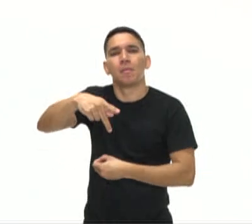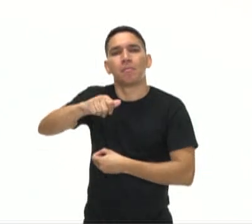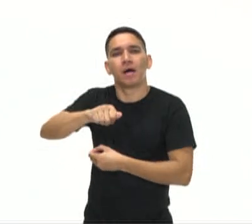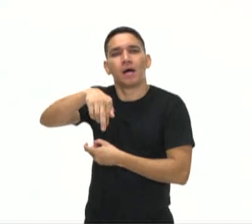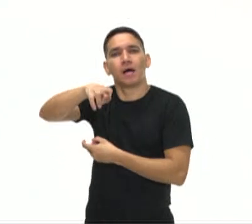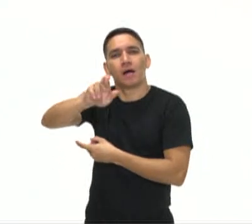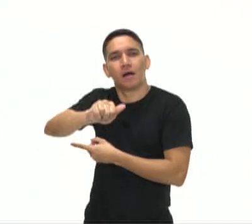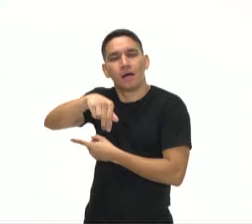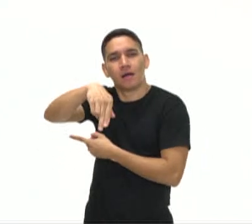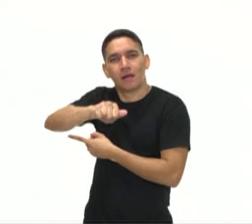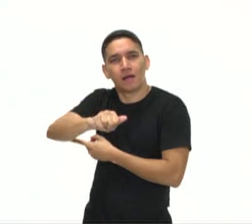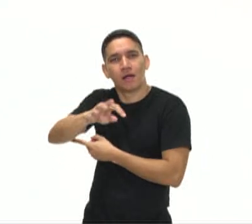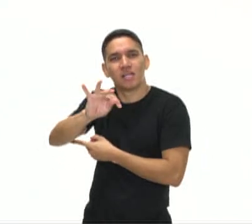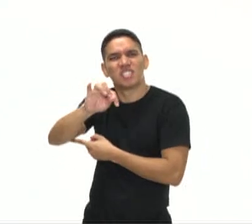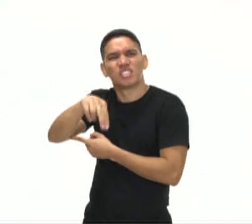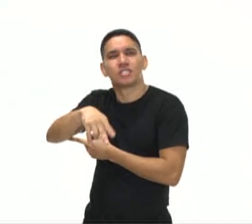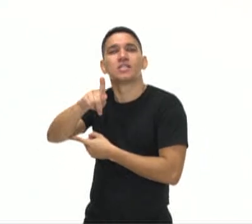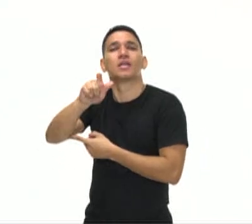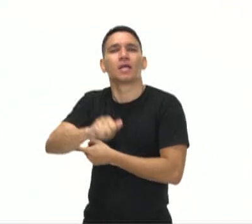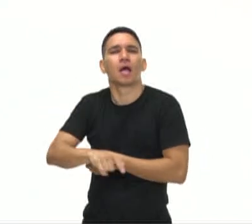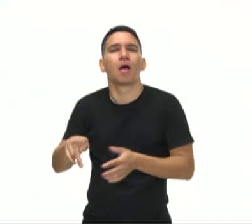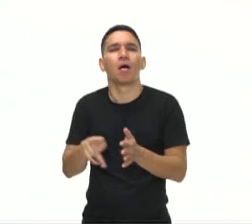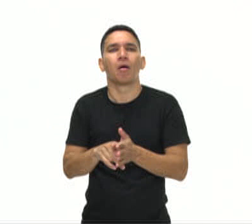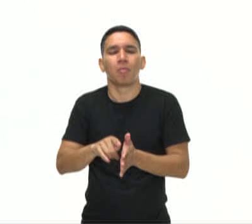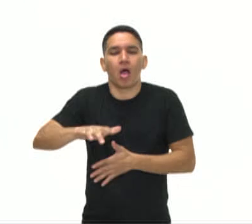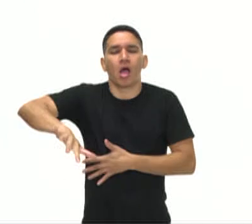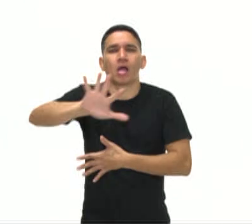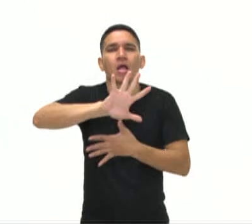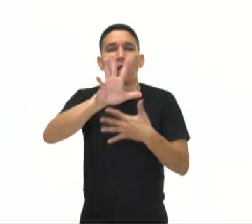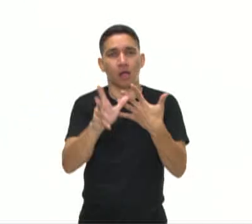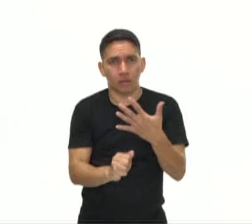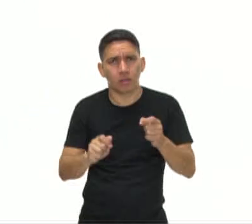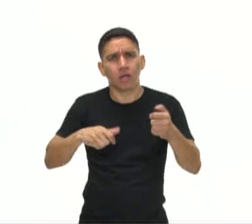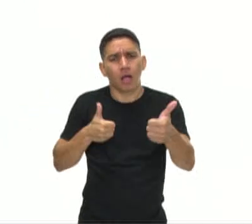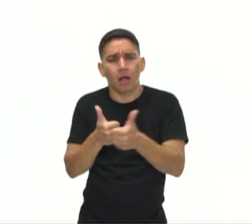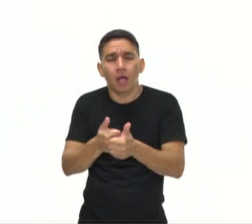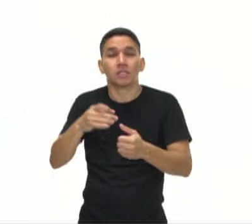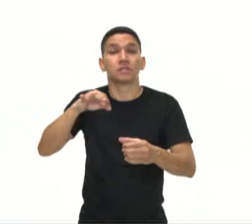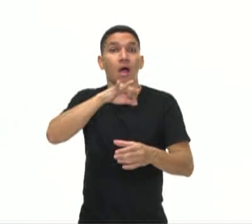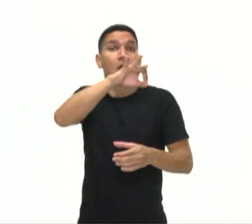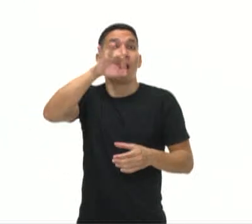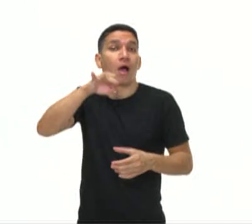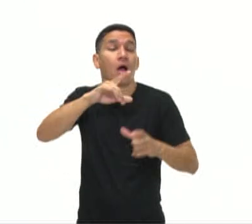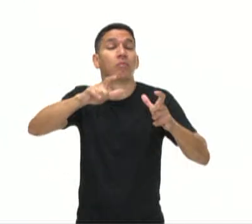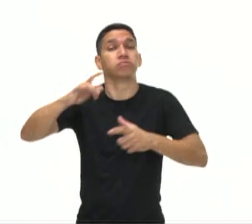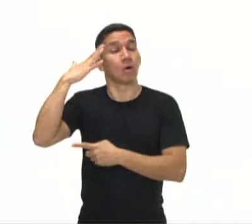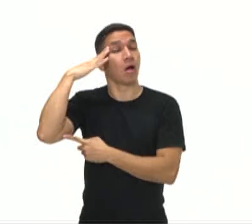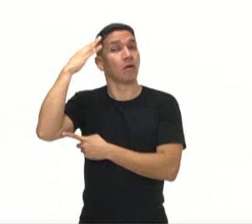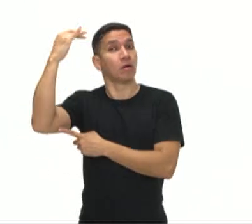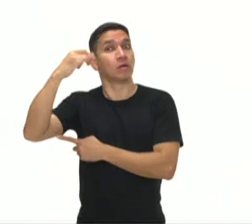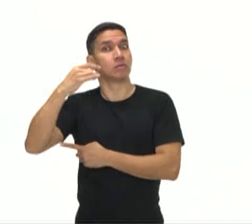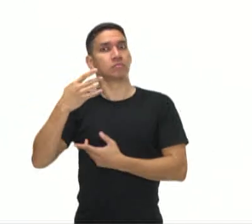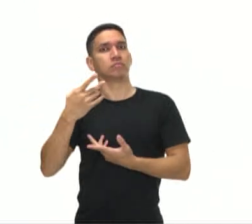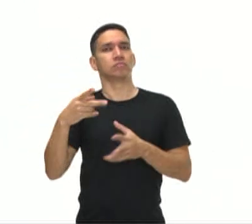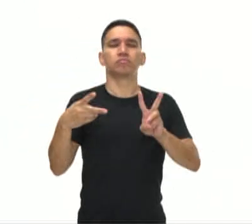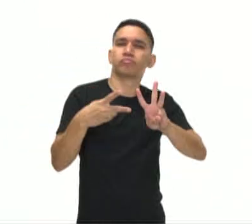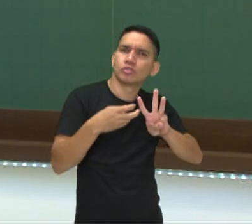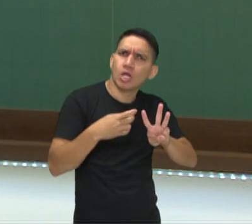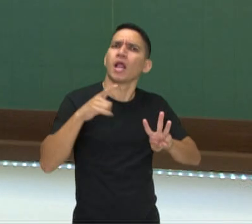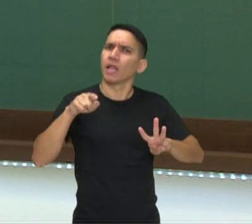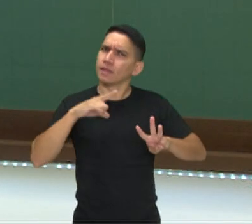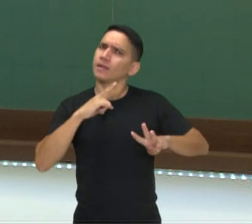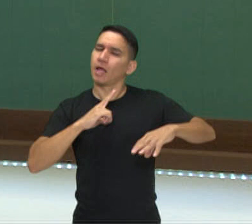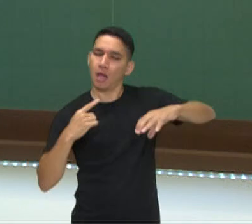estado do Mato Grosso, na bacia amazônica, e é um lugar sagrado de muita importância para os povos indígenas, mas lá também tem pinturas